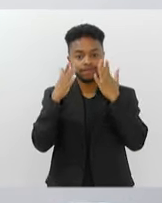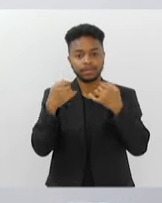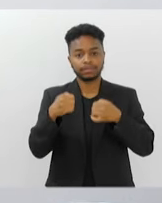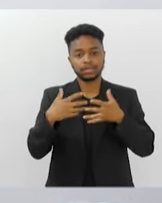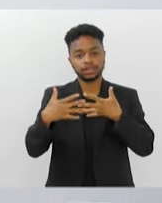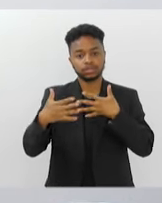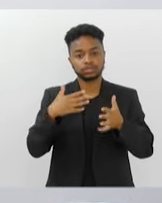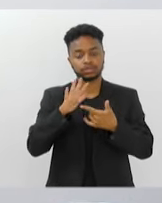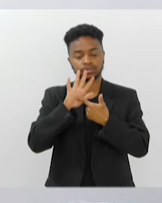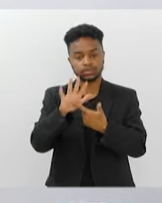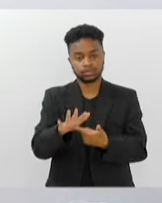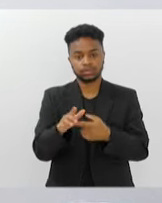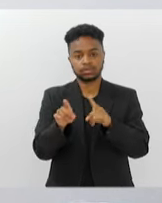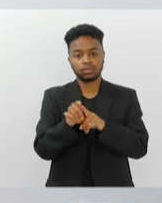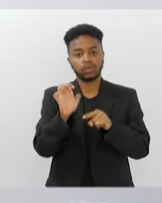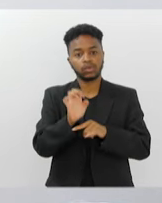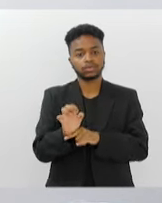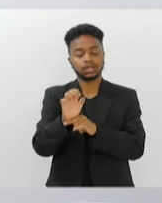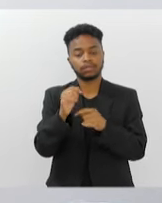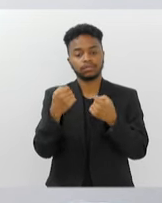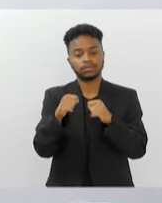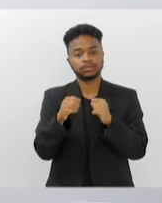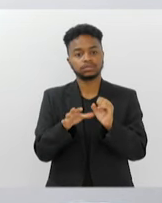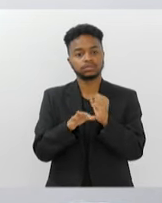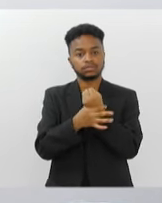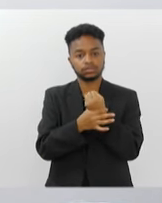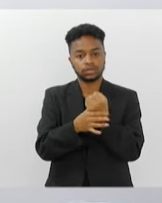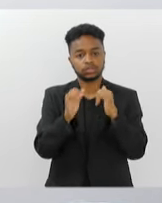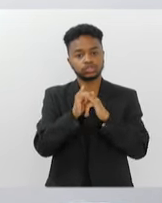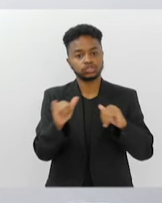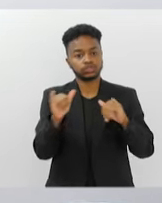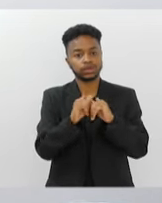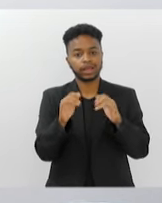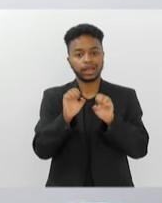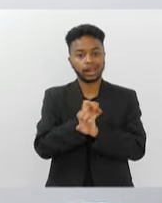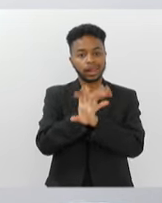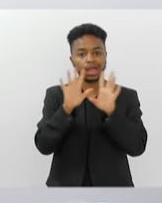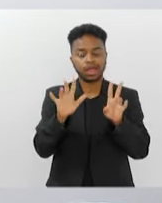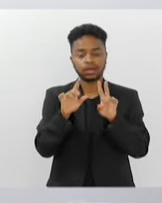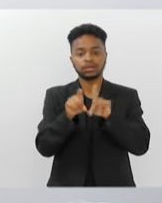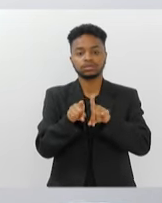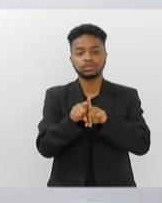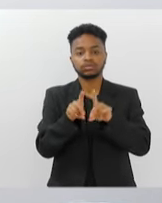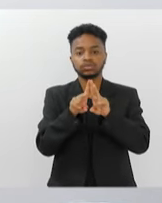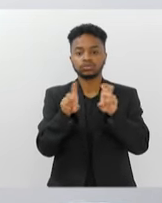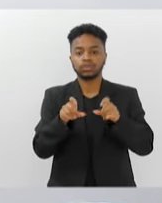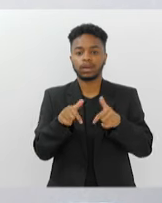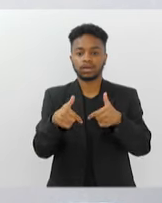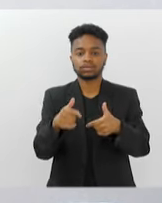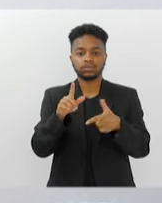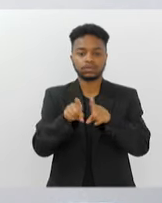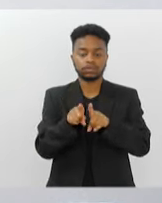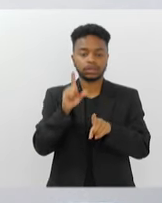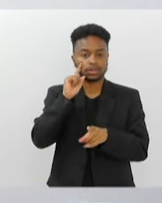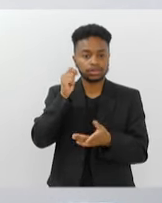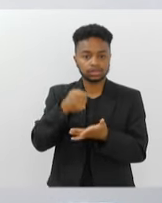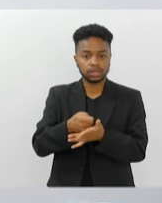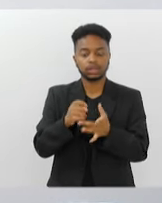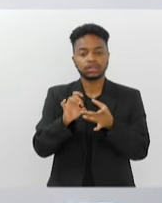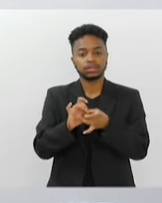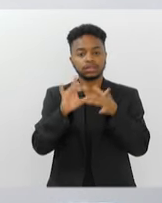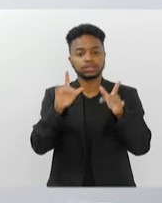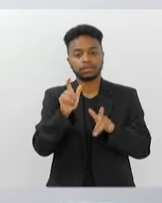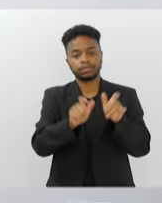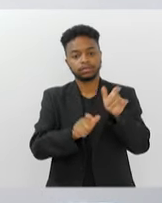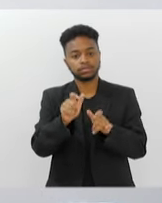Transparência o estado deverá garantir a divulgação Clara e acessível das suas ações e decisões permitindo que o público acompanhe e